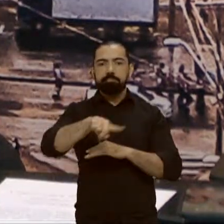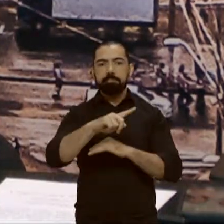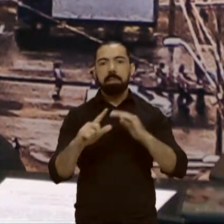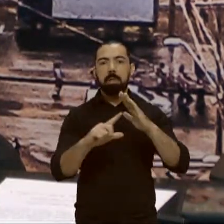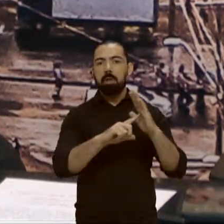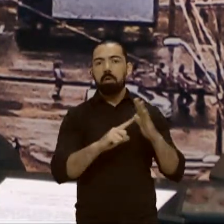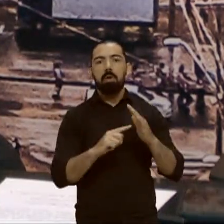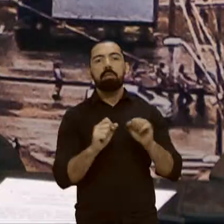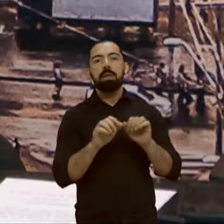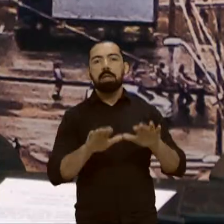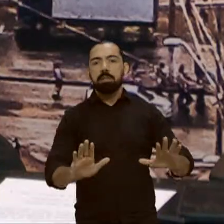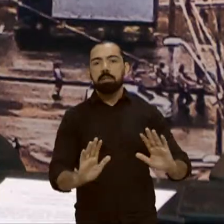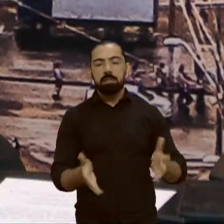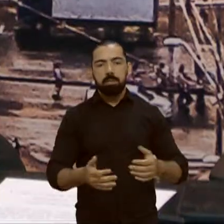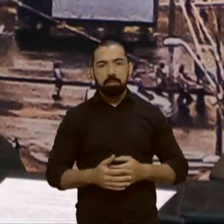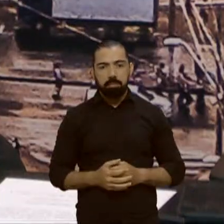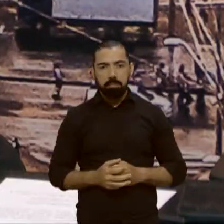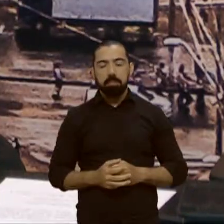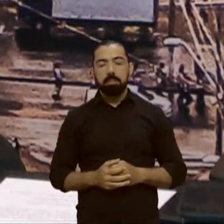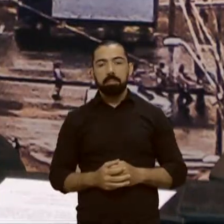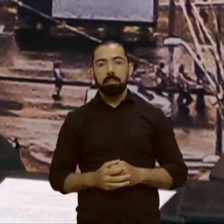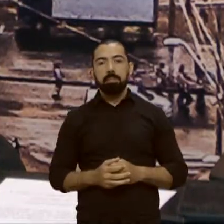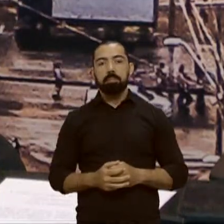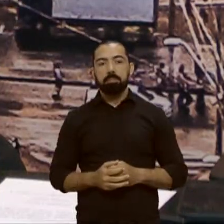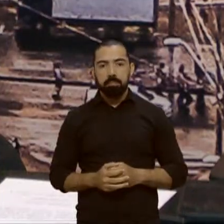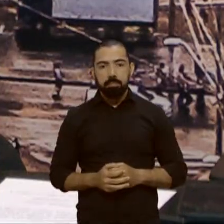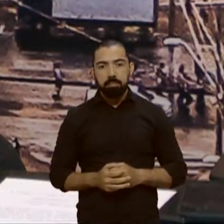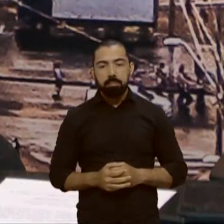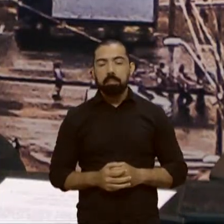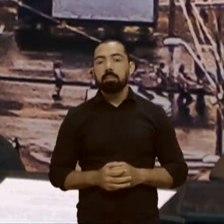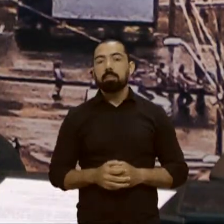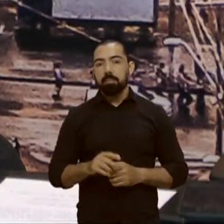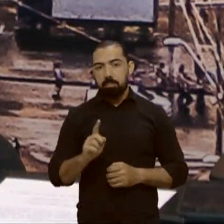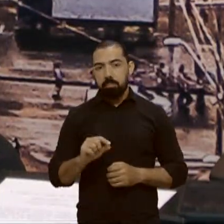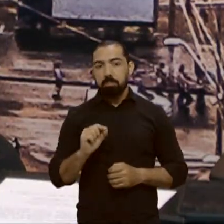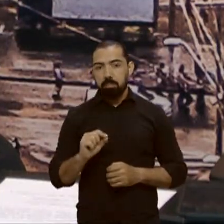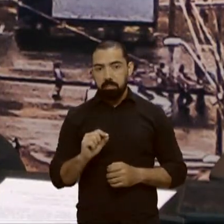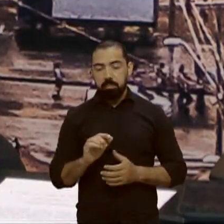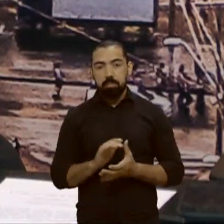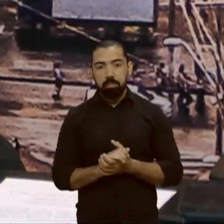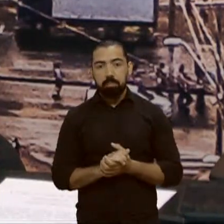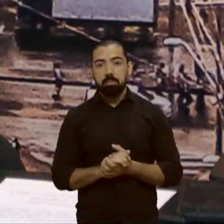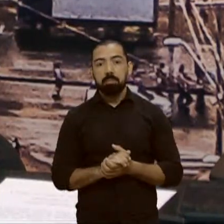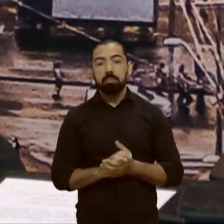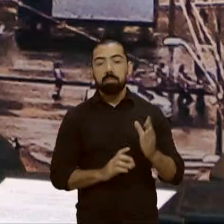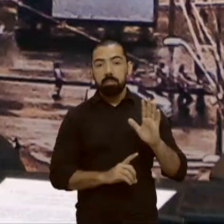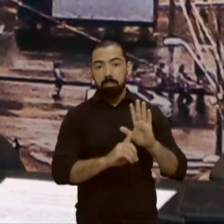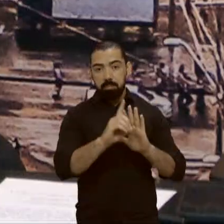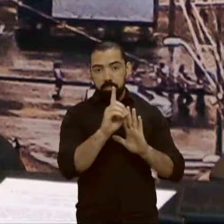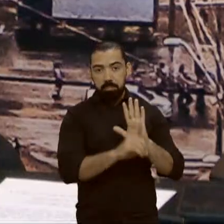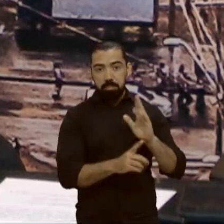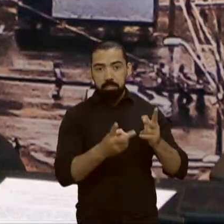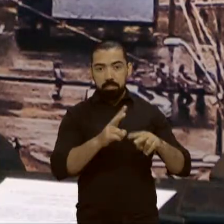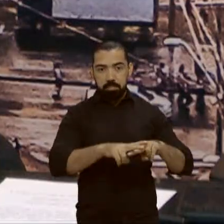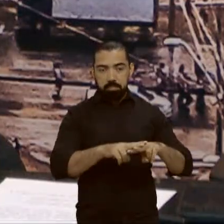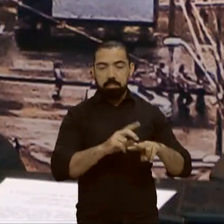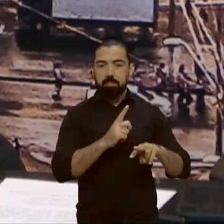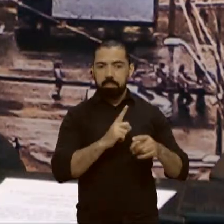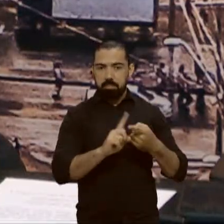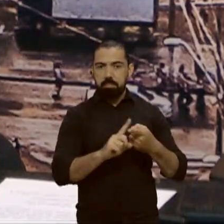Infelizmente. Nós temos, apesar de ser a última ratio, o direito penal, nós temos, inclusive,